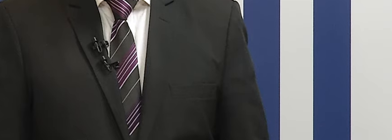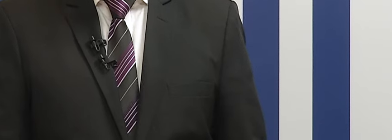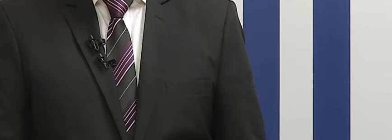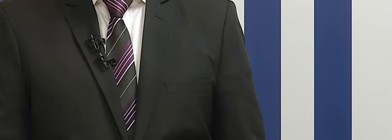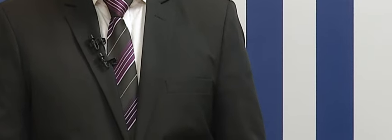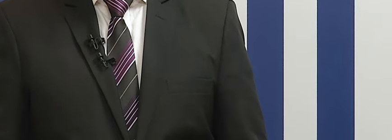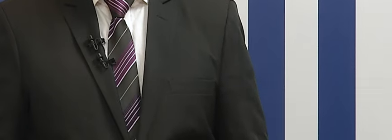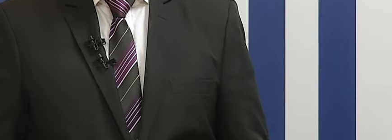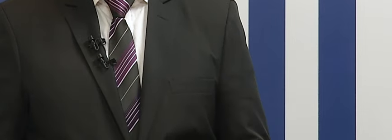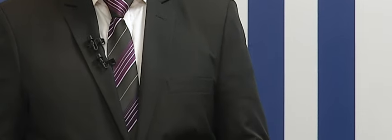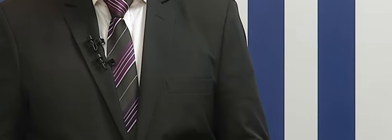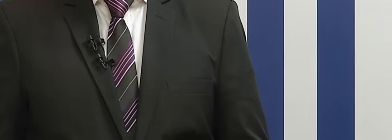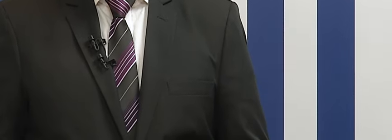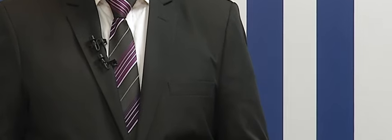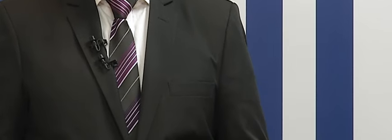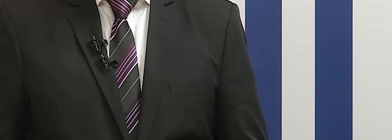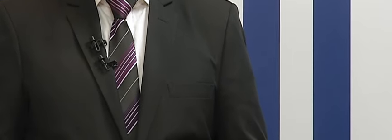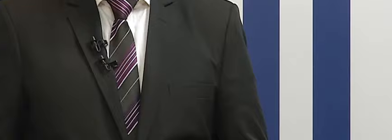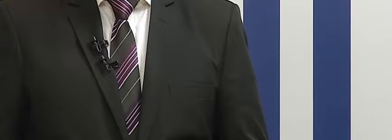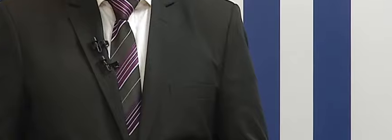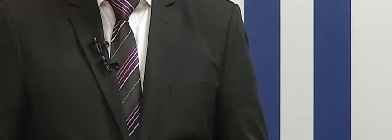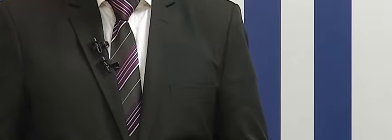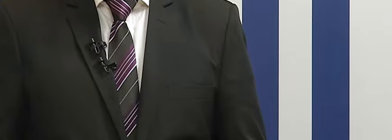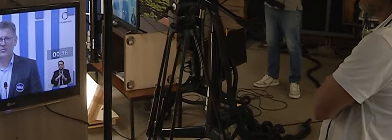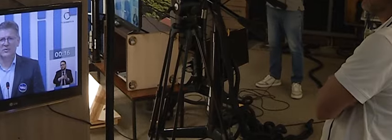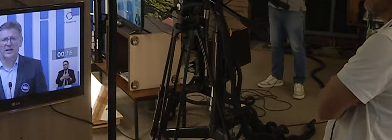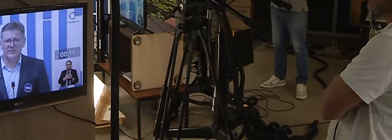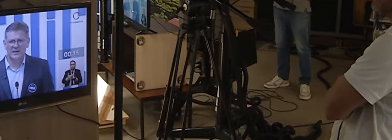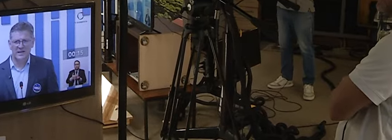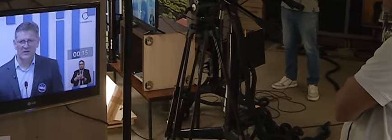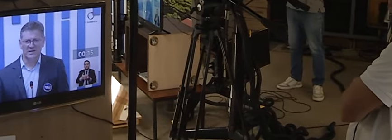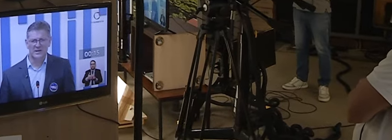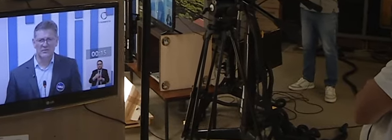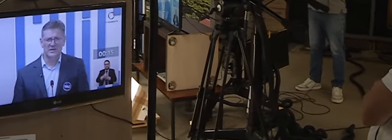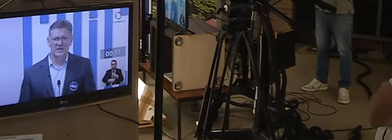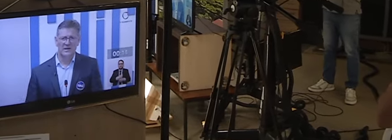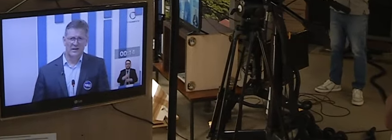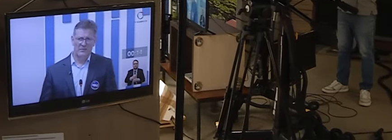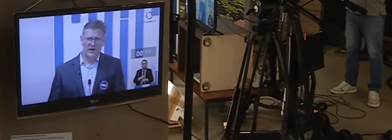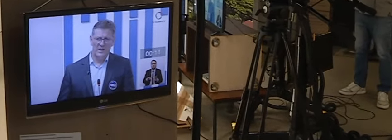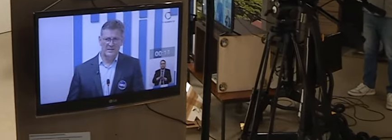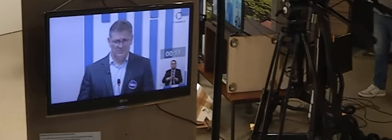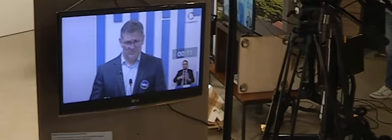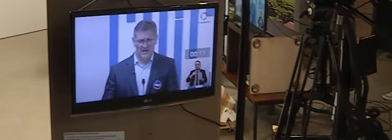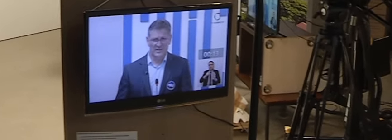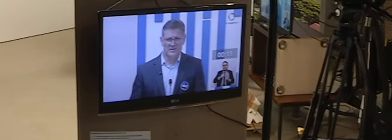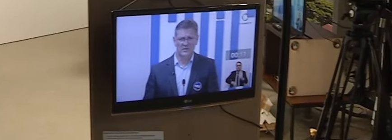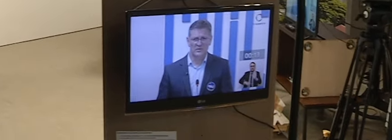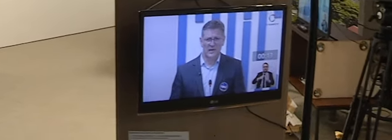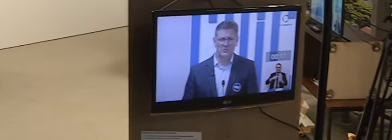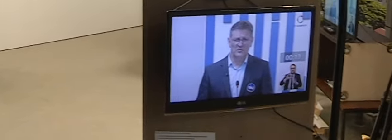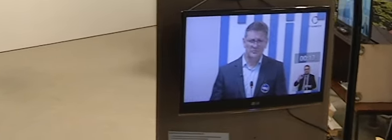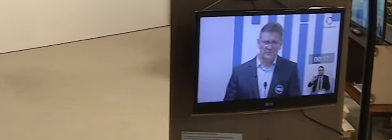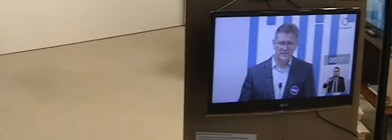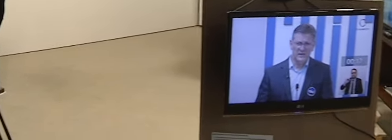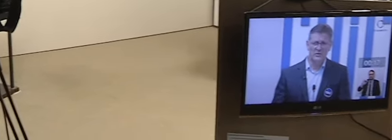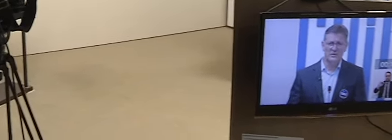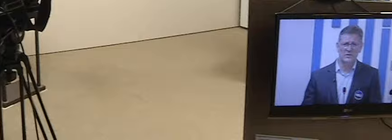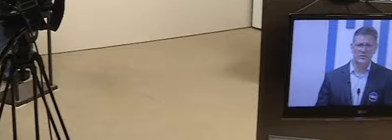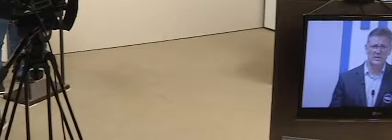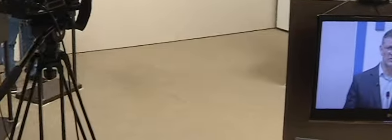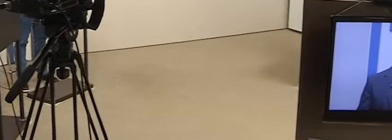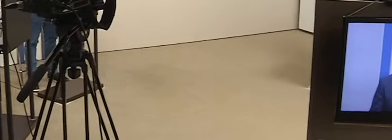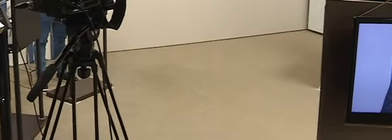propostas o debate foi mediado pelo jornalista Ari Ignácio de Lima no primeiro bloco cada candidato teve um minuto para